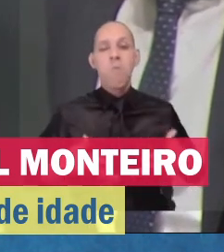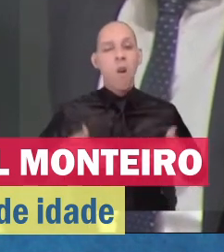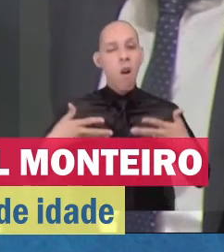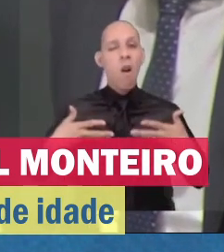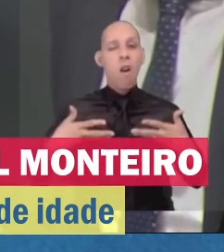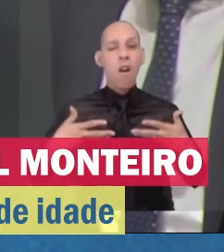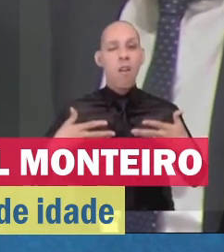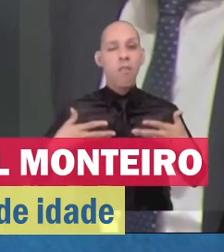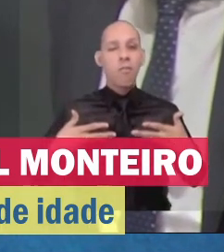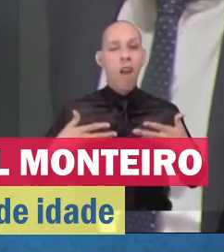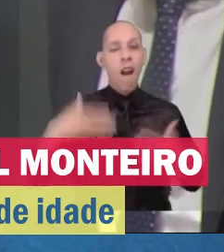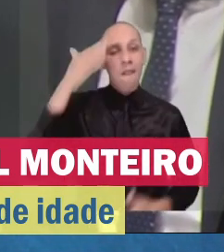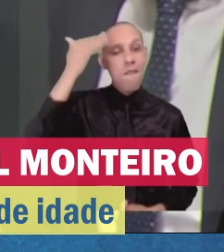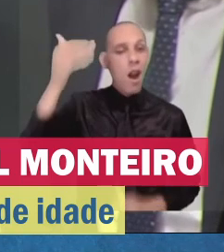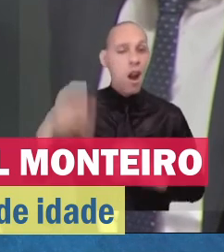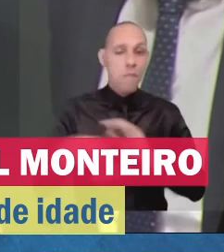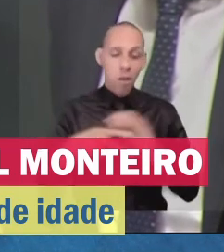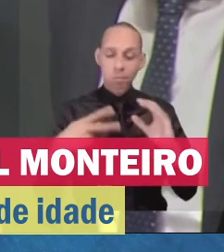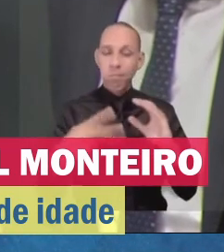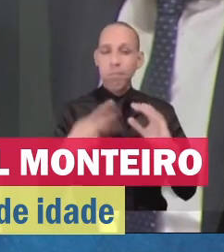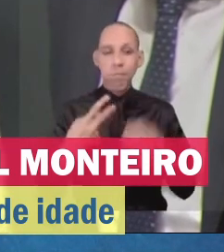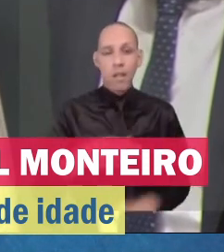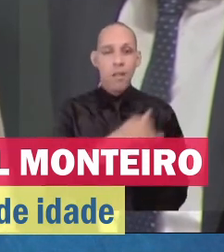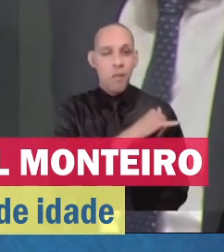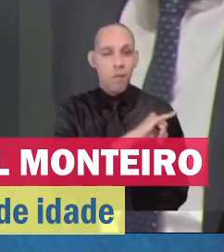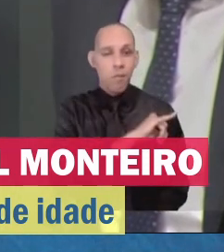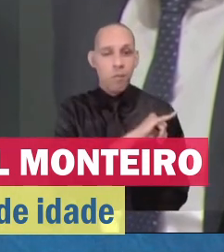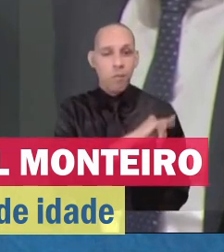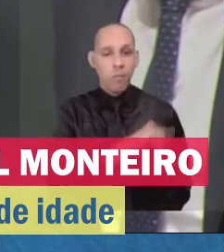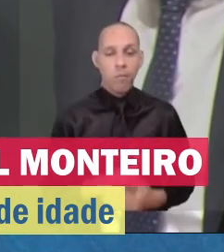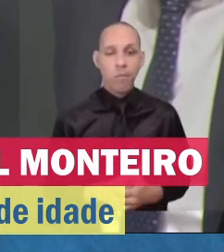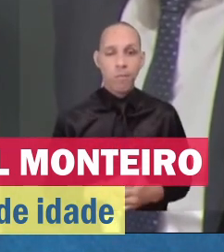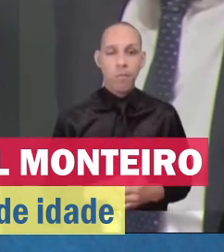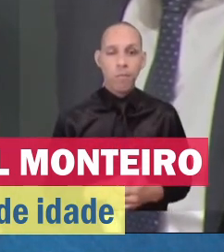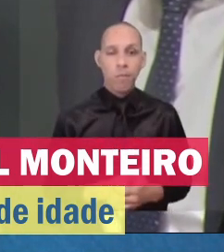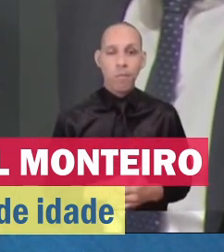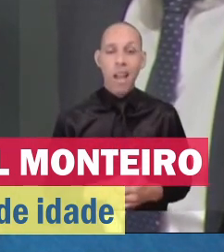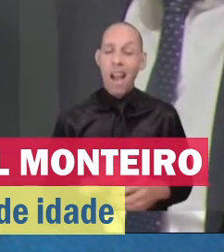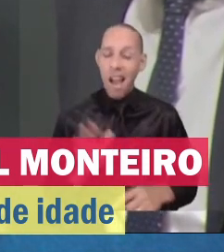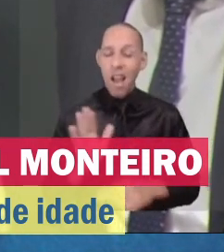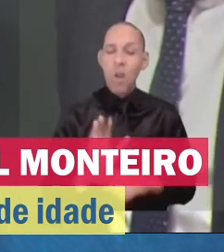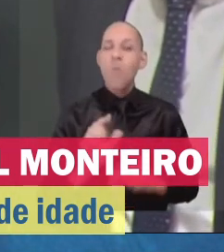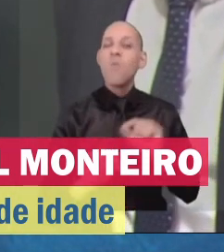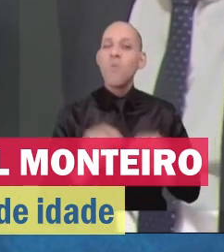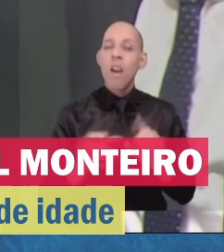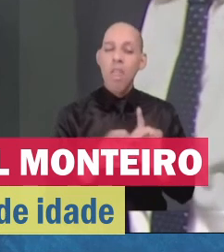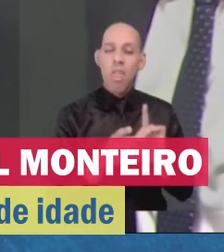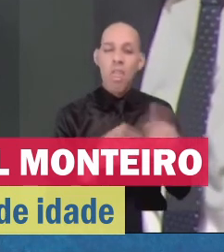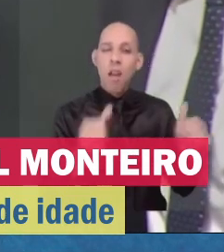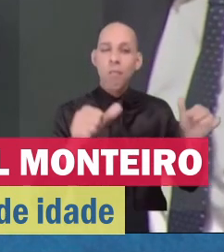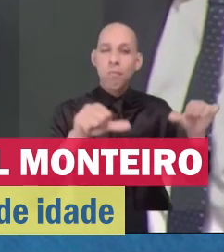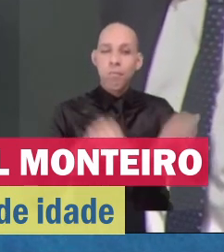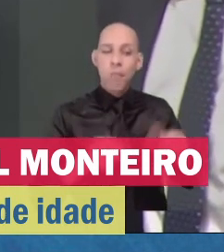da Câmara Municipal do Rio de Janeiro e contribuem para a antidemocrática que todos